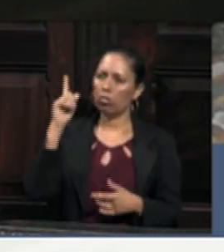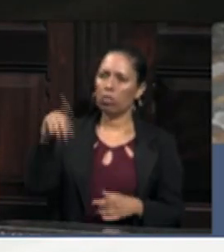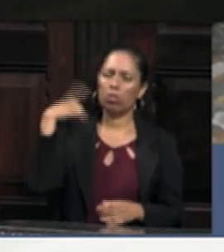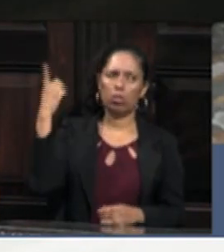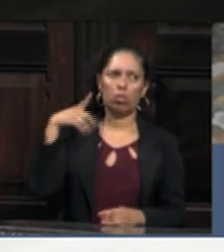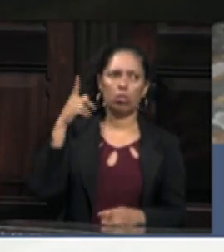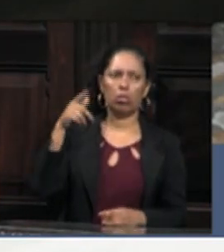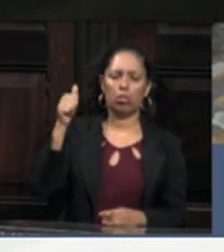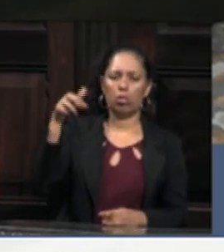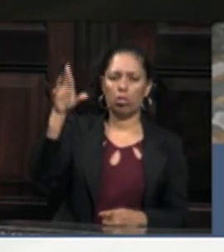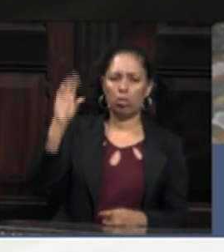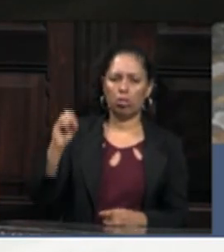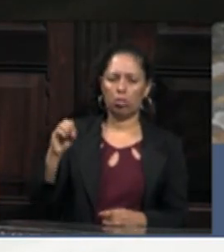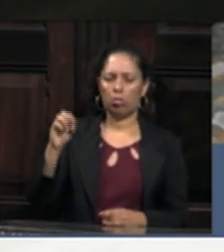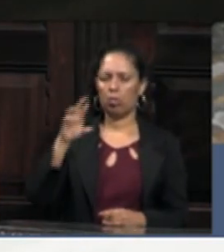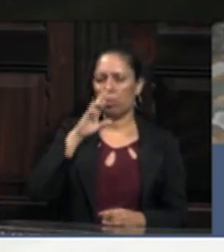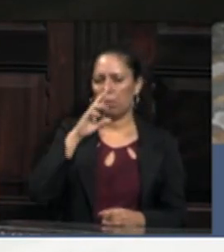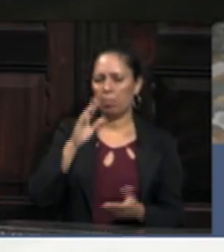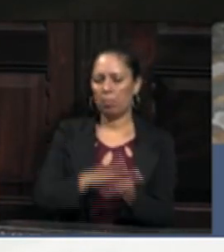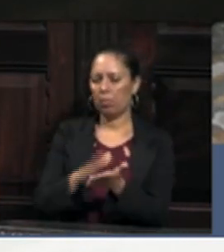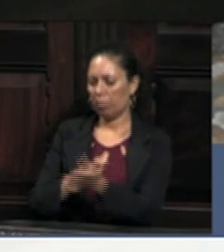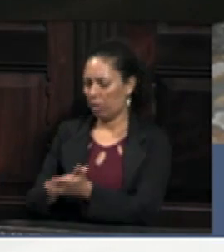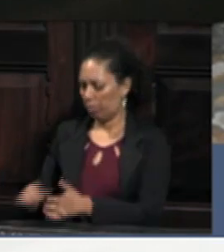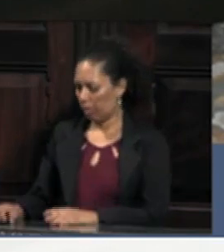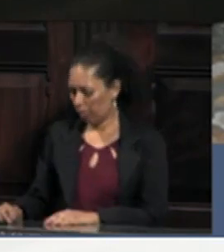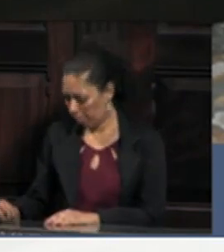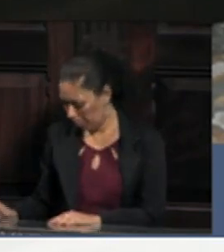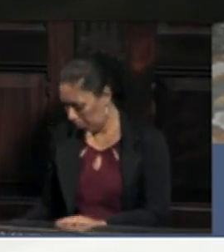e cumprimento a nossa Ialorixá.